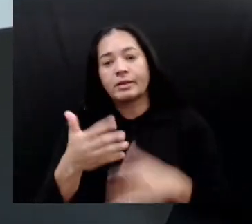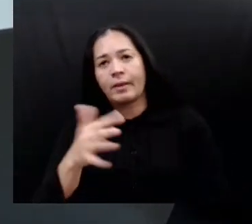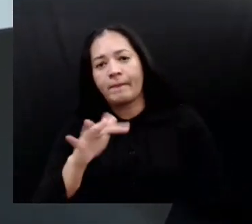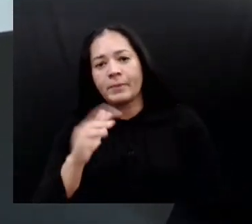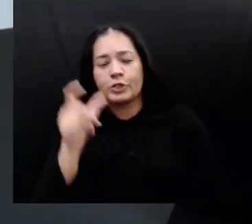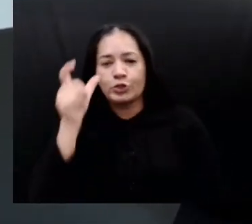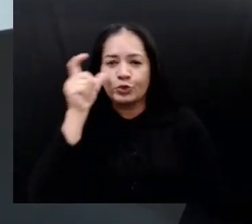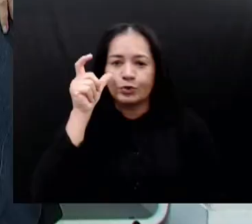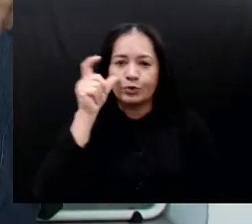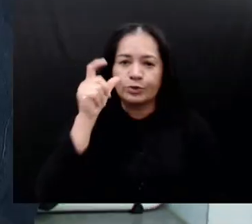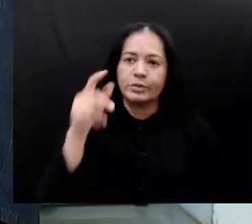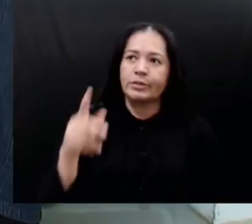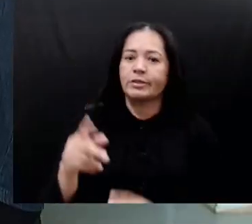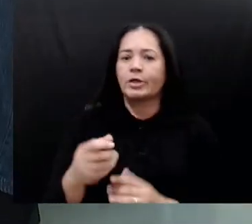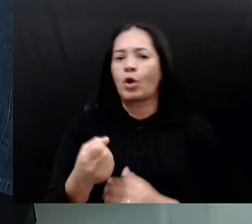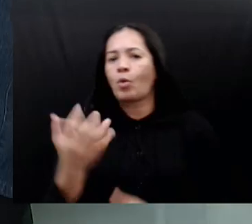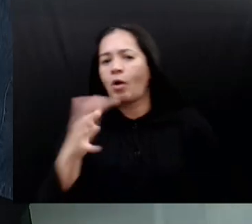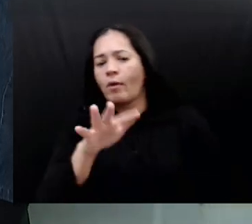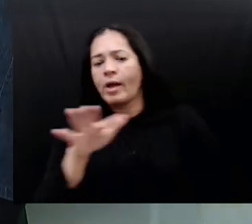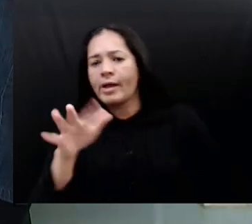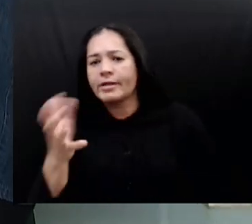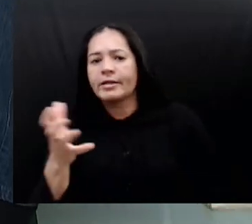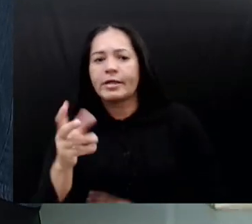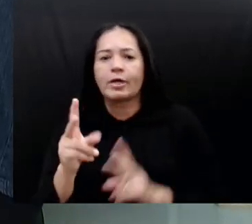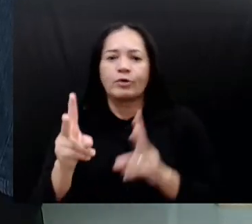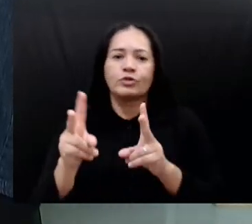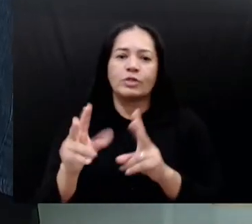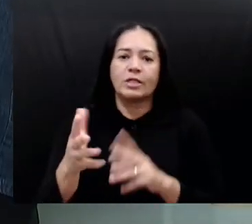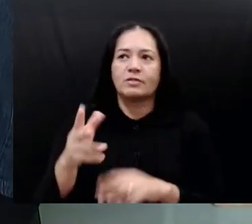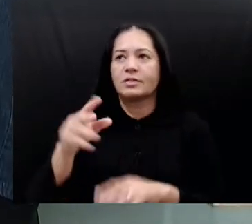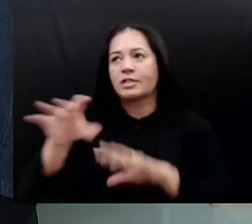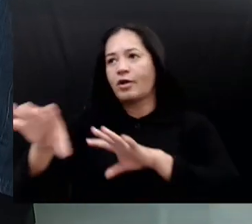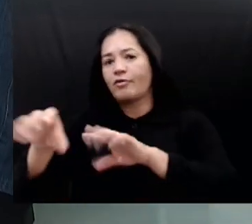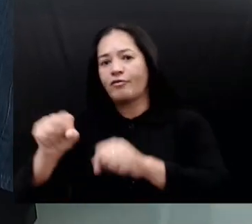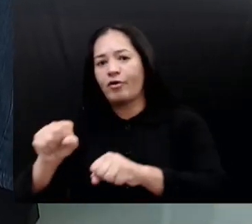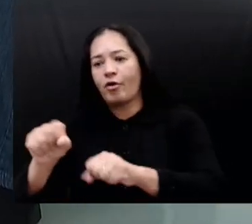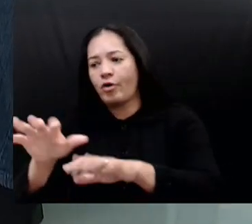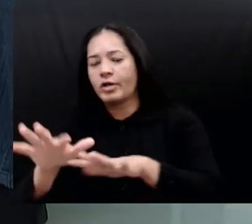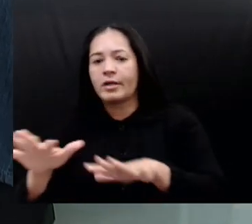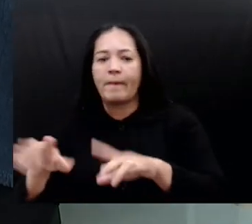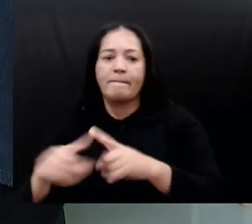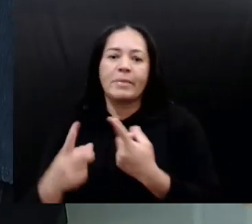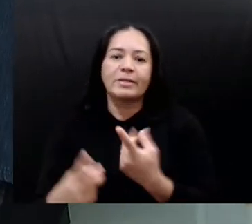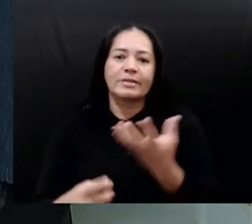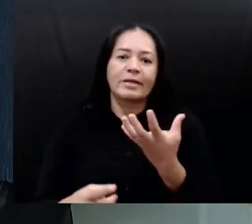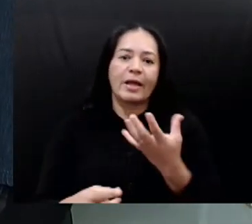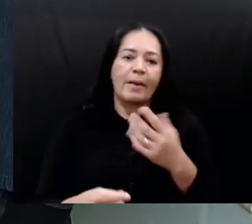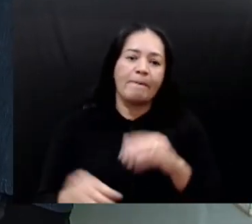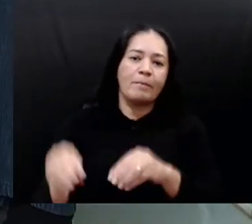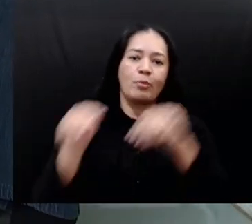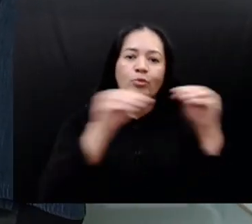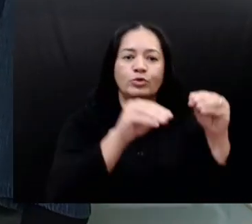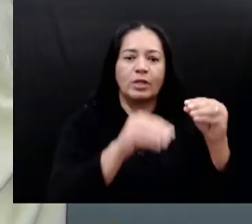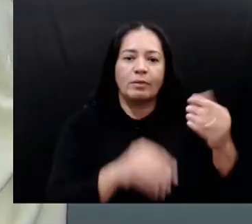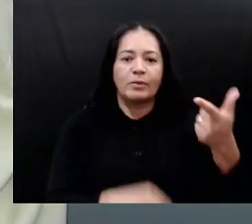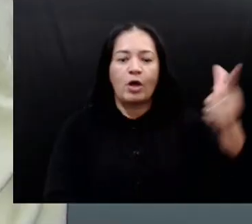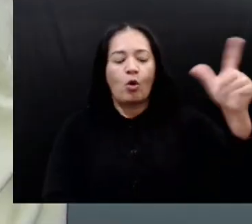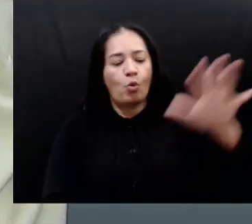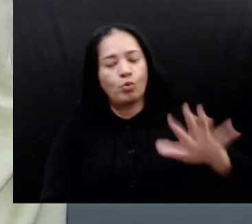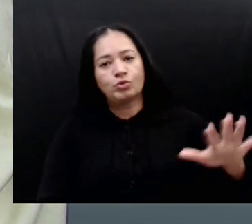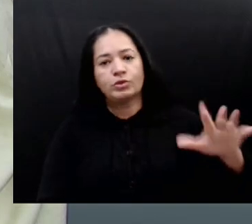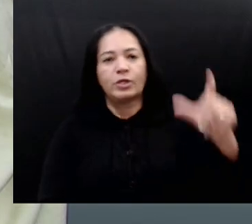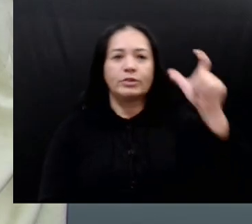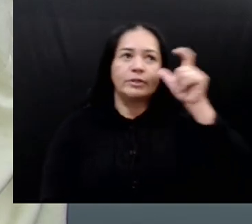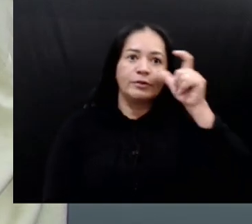área ele gostaria de seguir. Muitas vezes ele é formado numa determinada área e quer migrar, né? Ele fala, olha, eu tenho interesse em